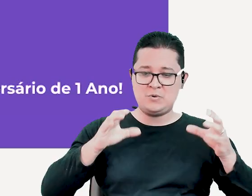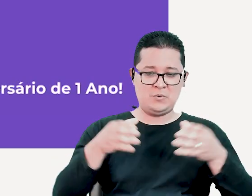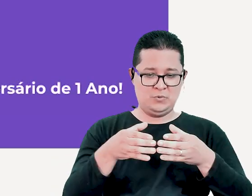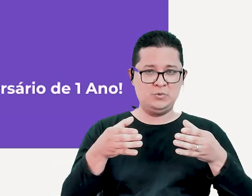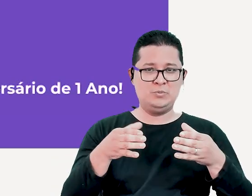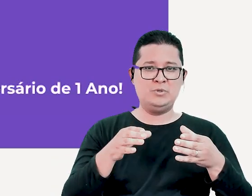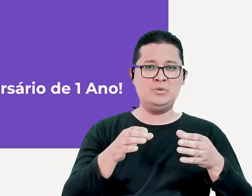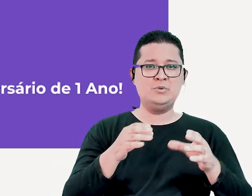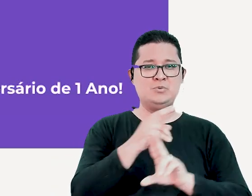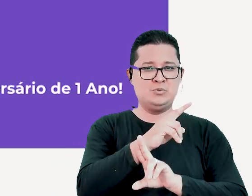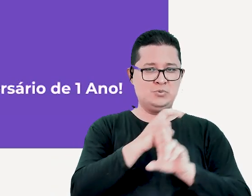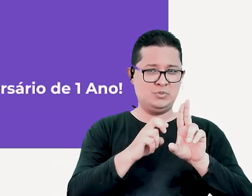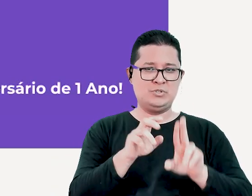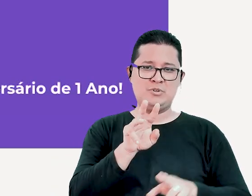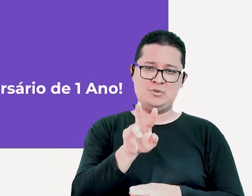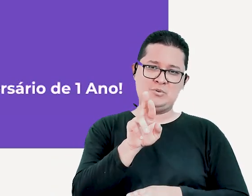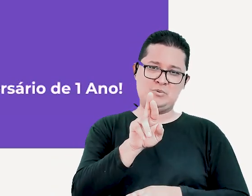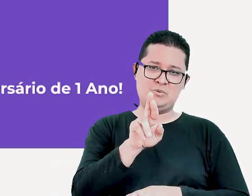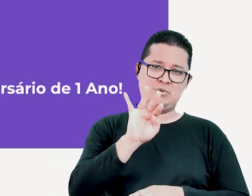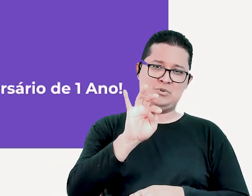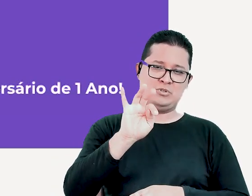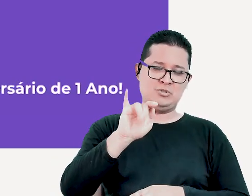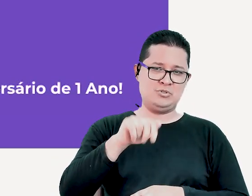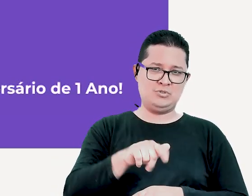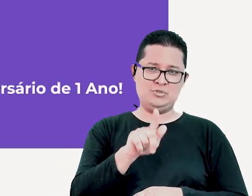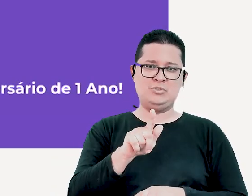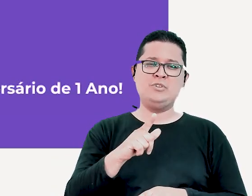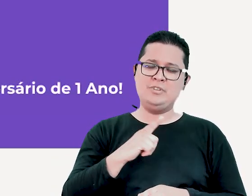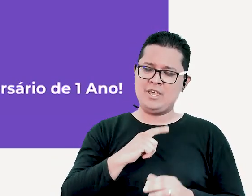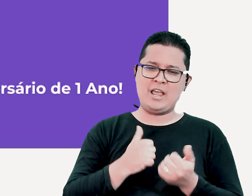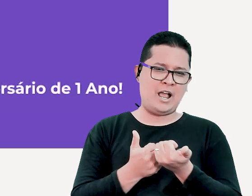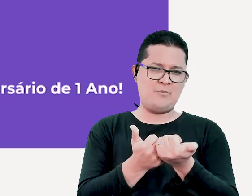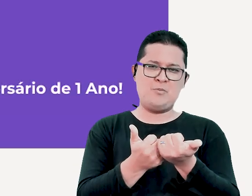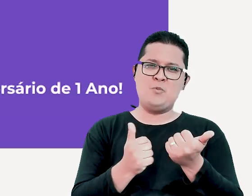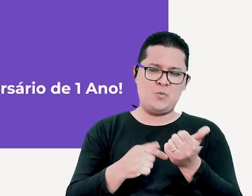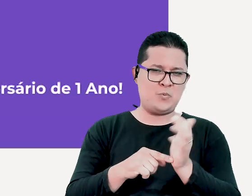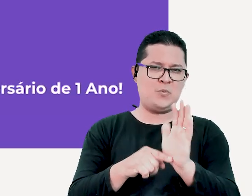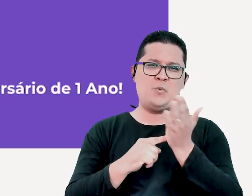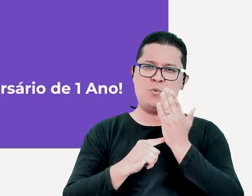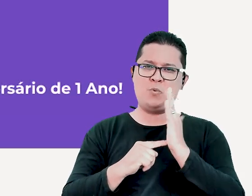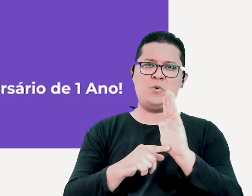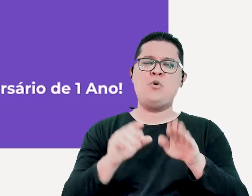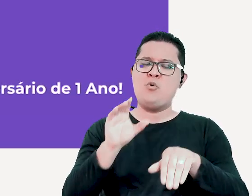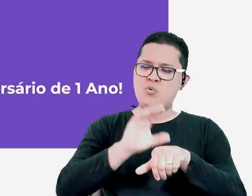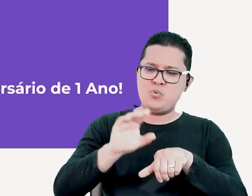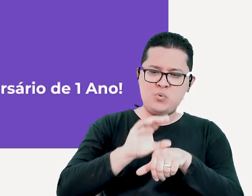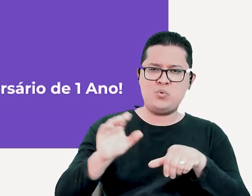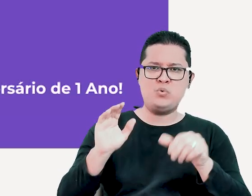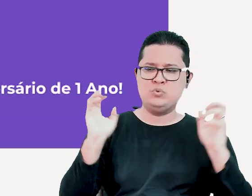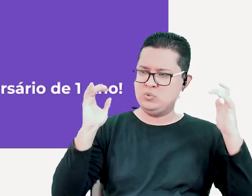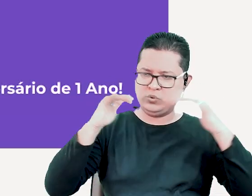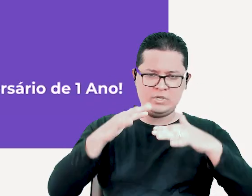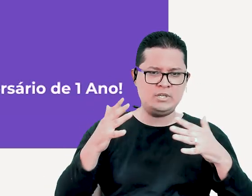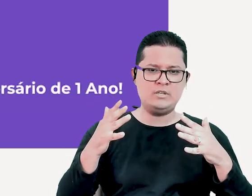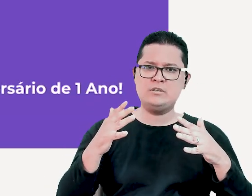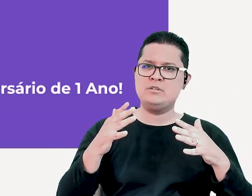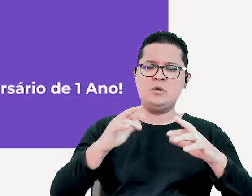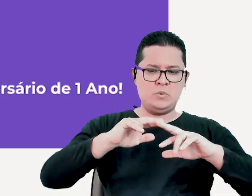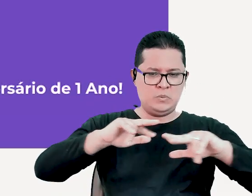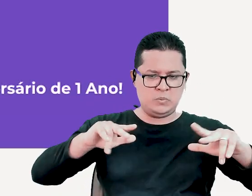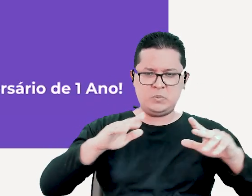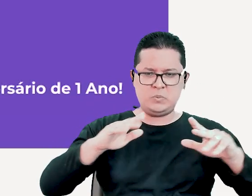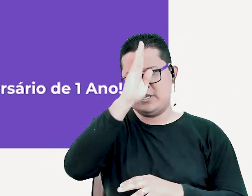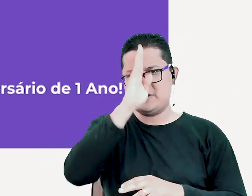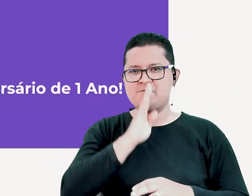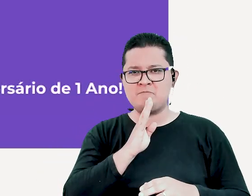apoia bastante. Então, além de divulgar vagas, freelas, cursos gratuitos, eventos, a gente também desabafa, também ri